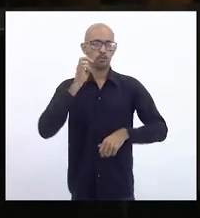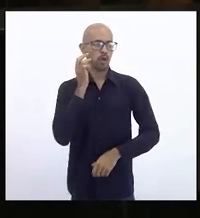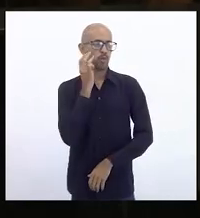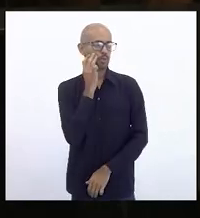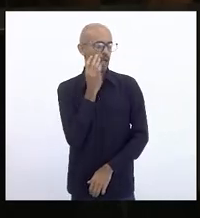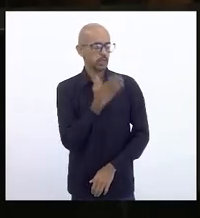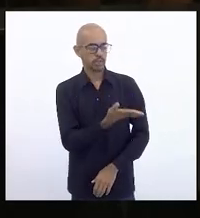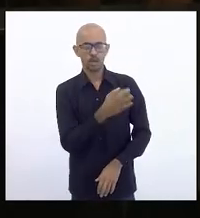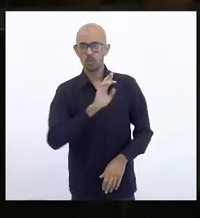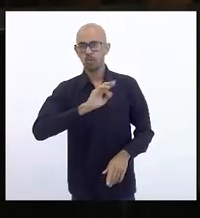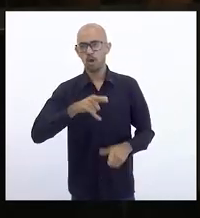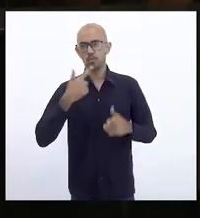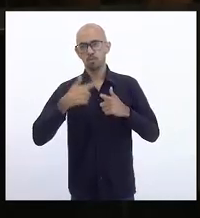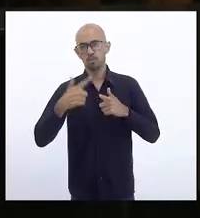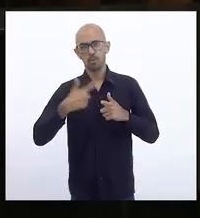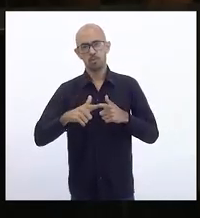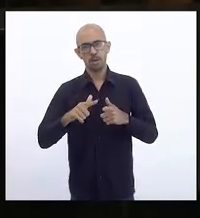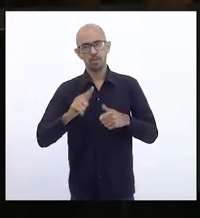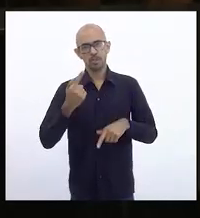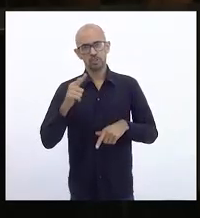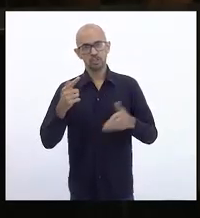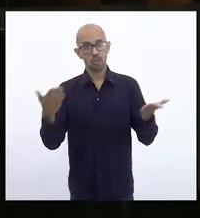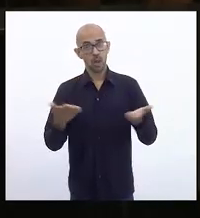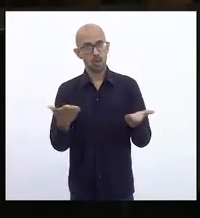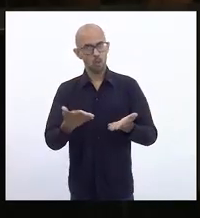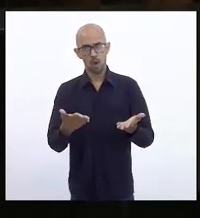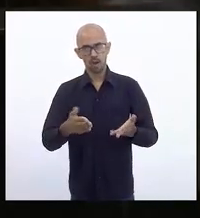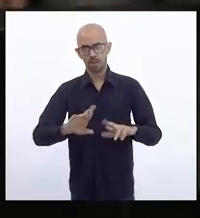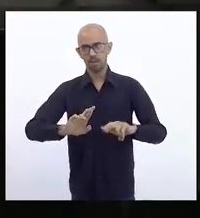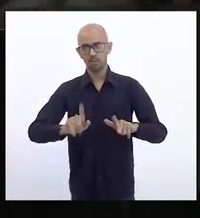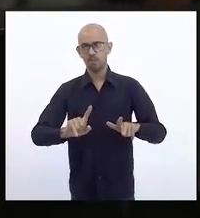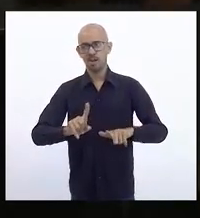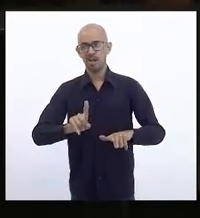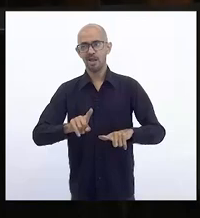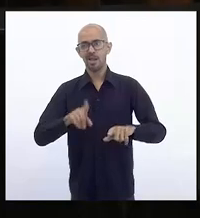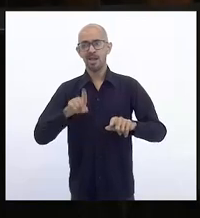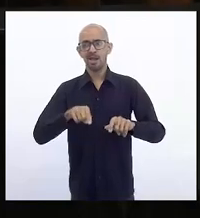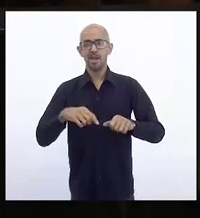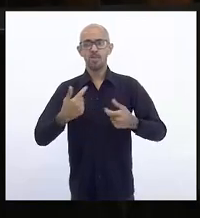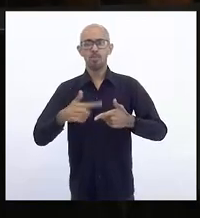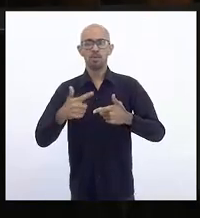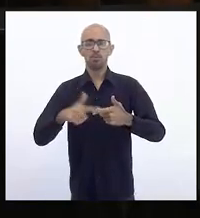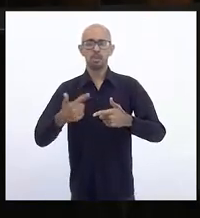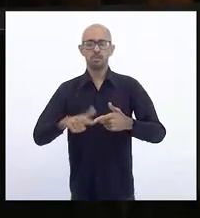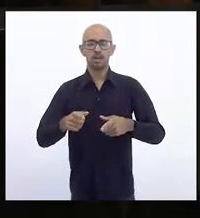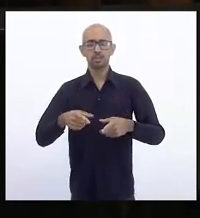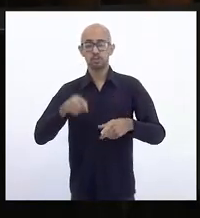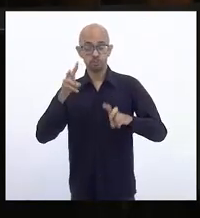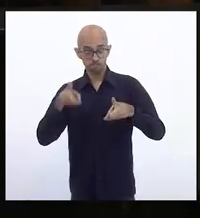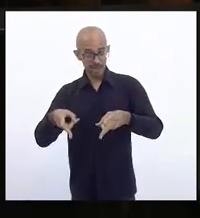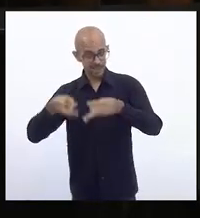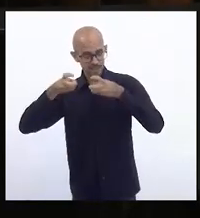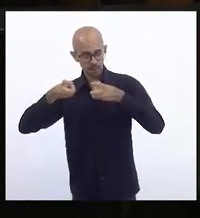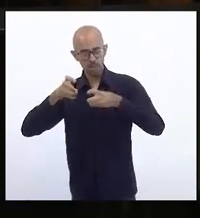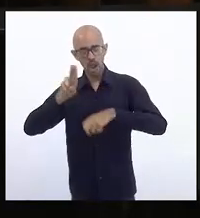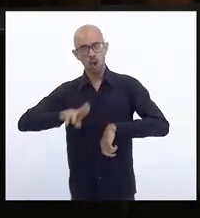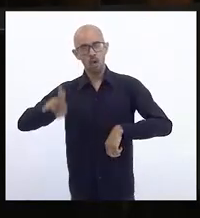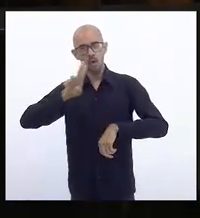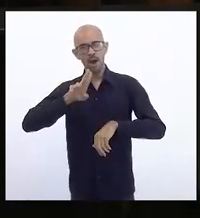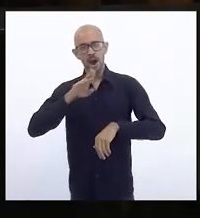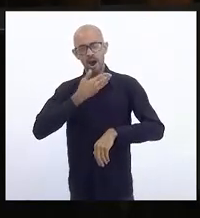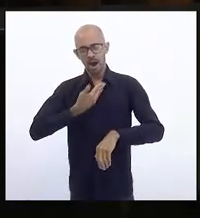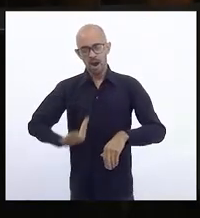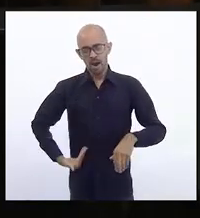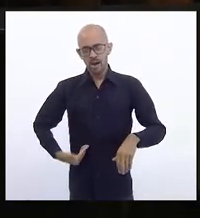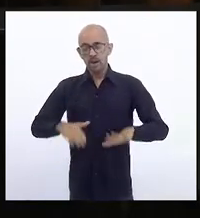é um problema apenas dessa gestão, é um problema de olhar e priorizar a universidade pública. Mas nós temos aqui